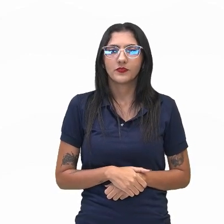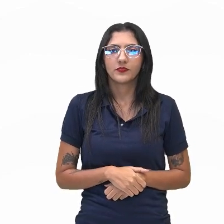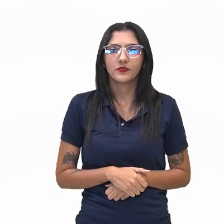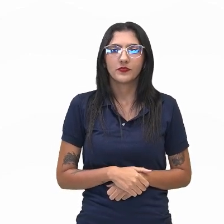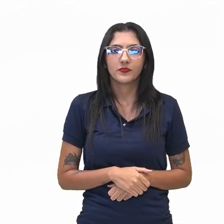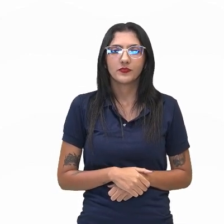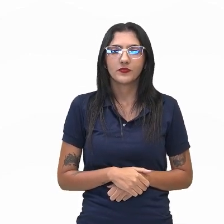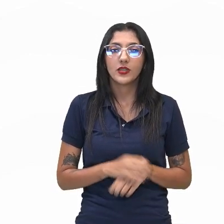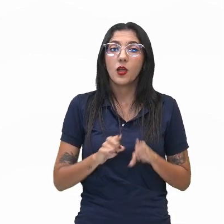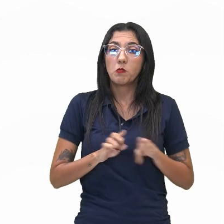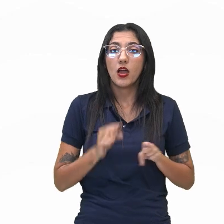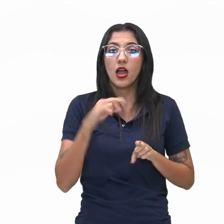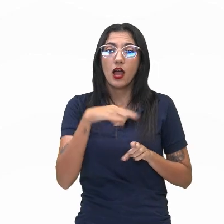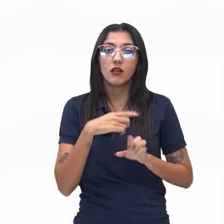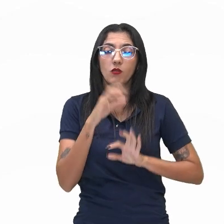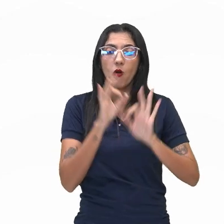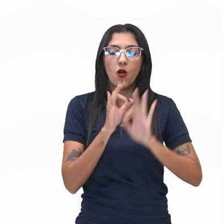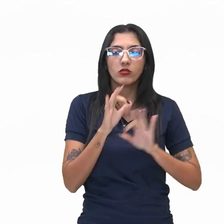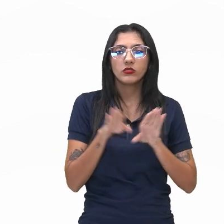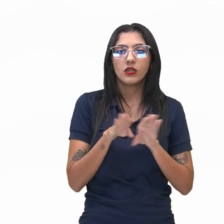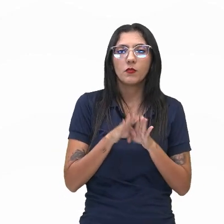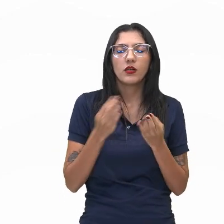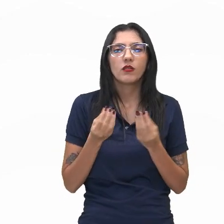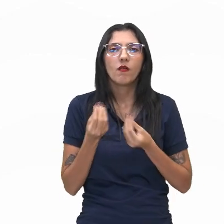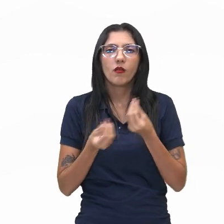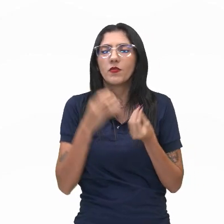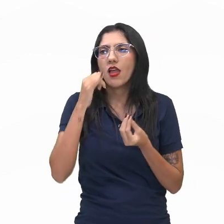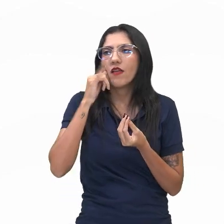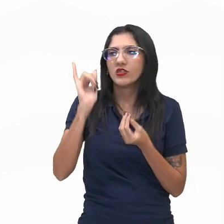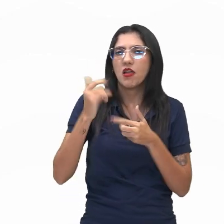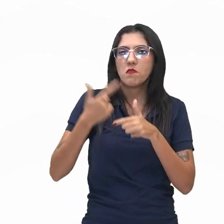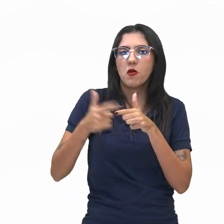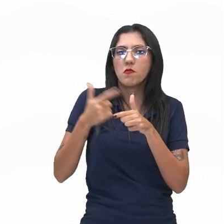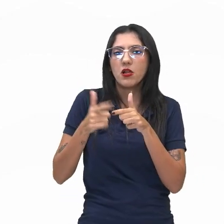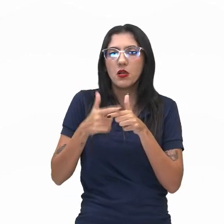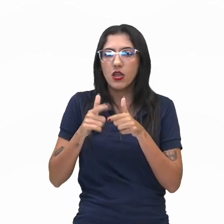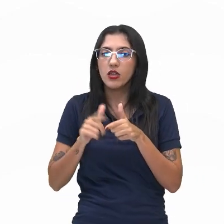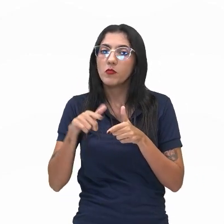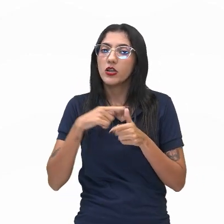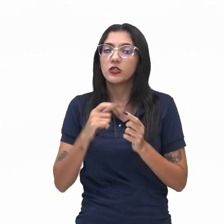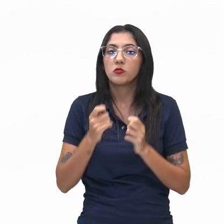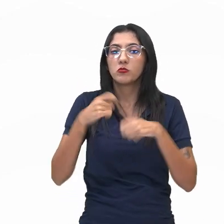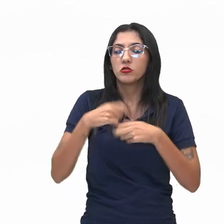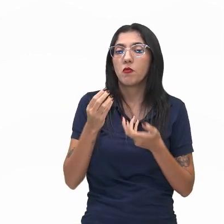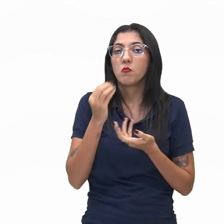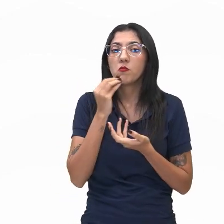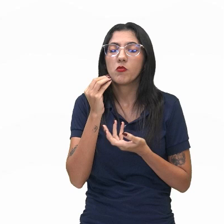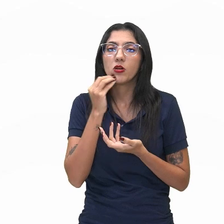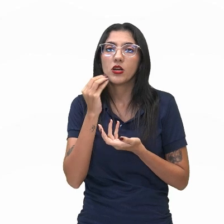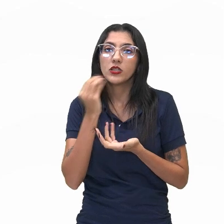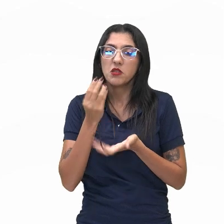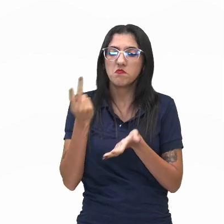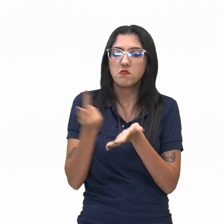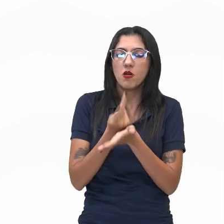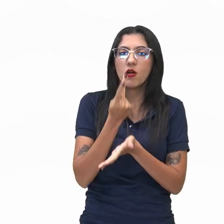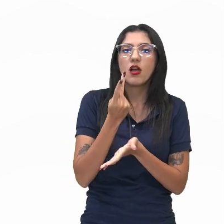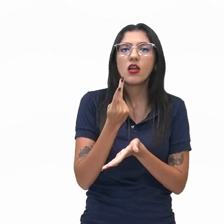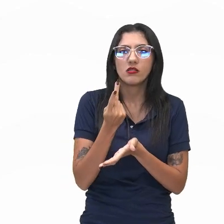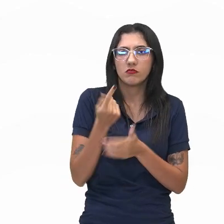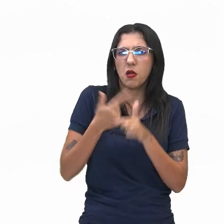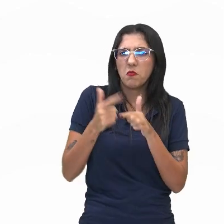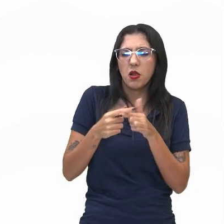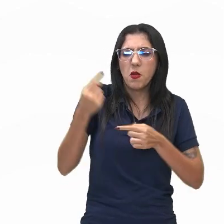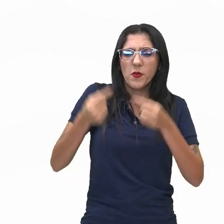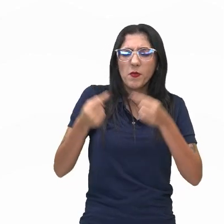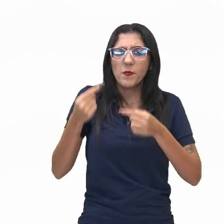ser discutida a solução de controvérsias, onde a OMC ela oferece um mecanismo para resolver disputas